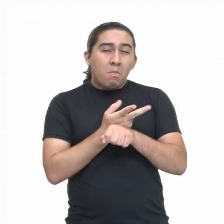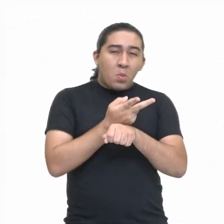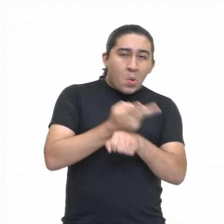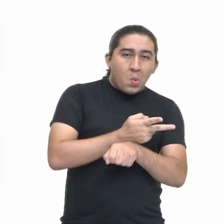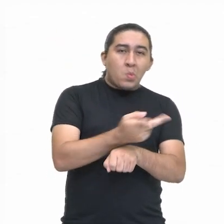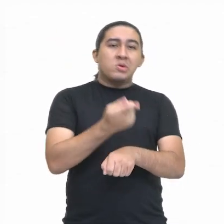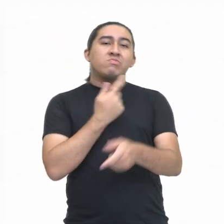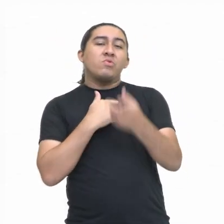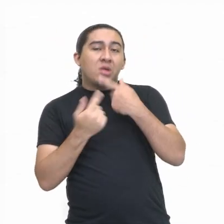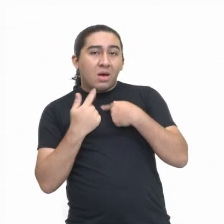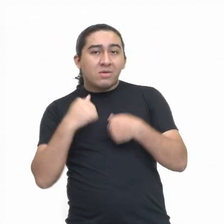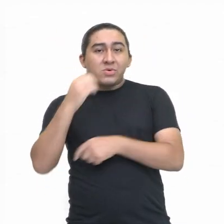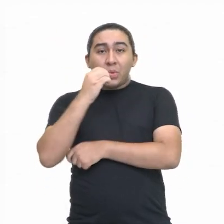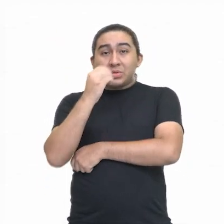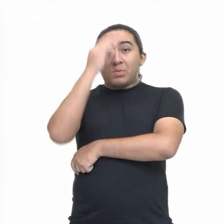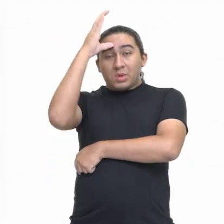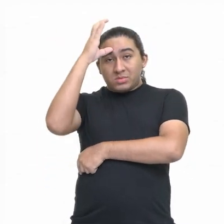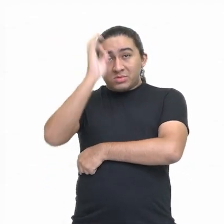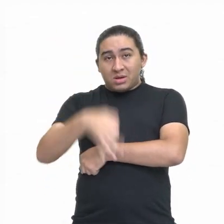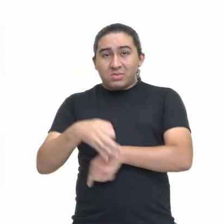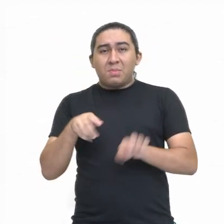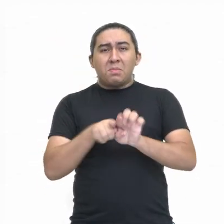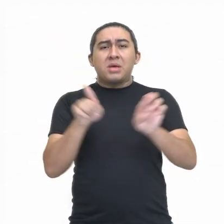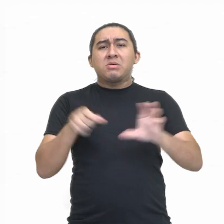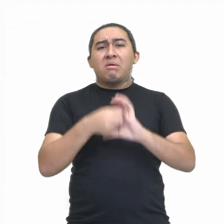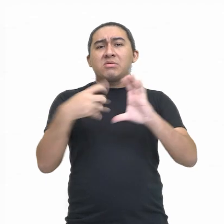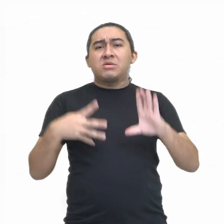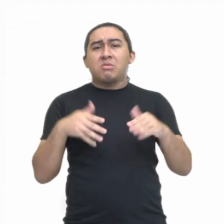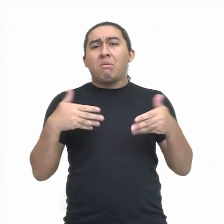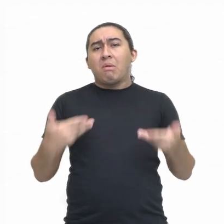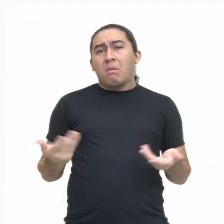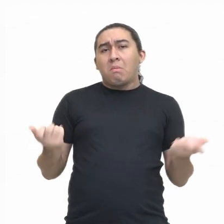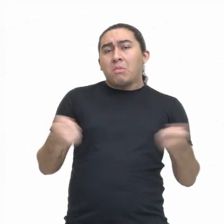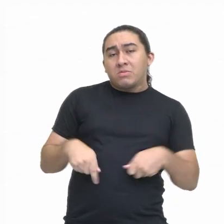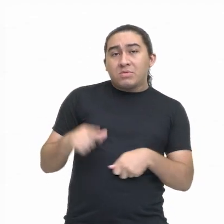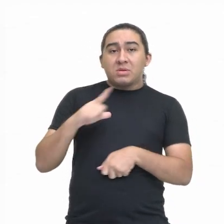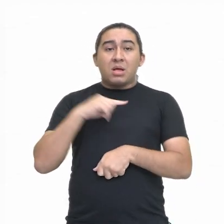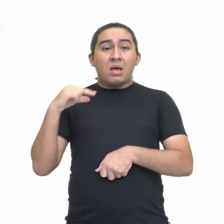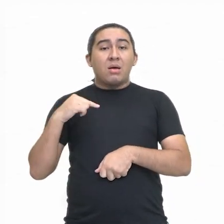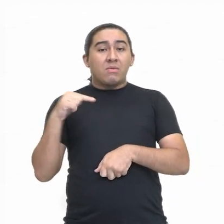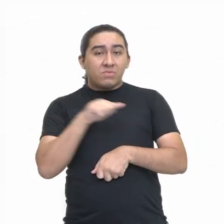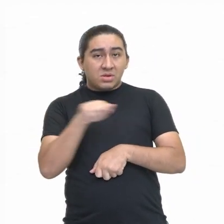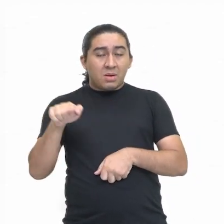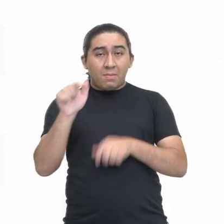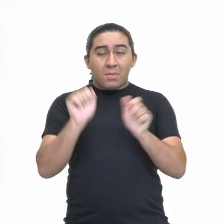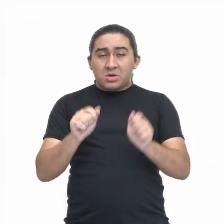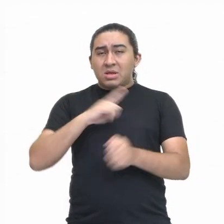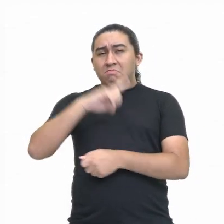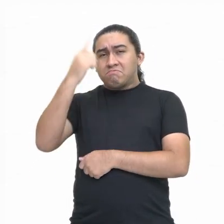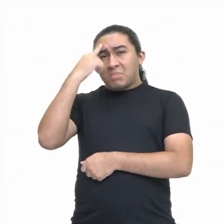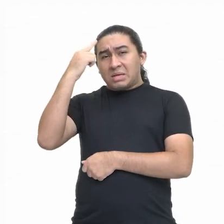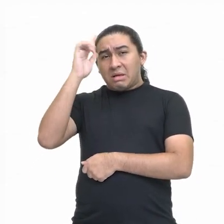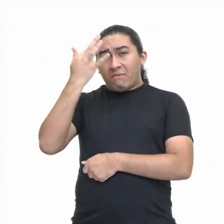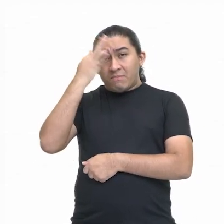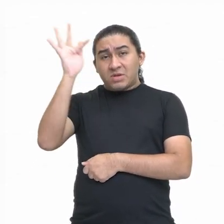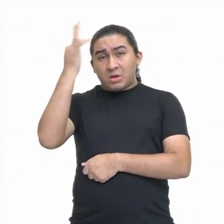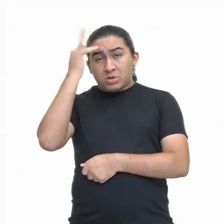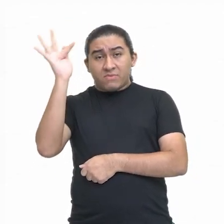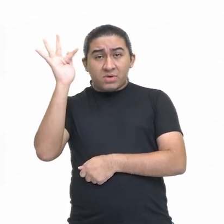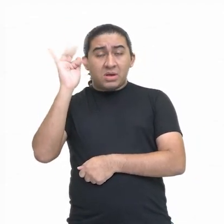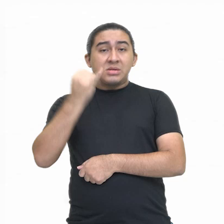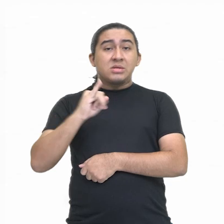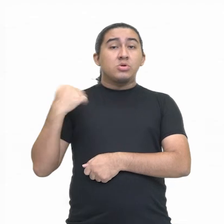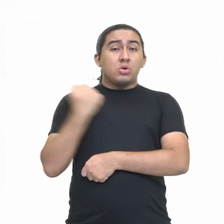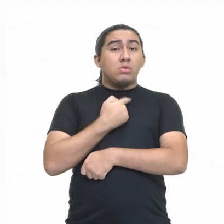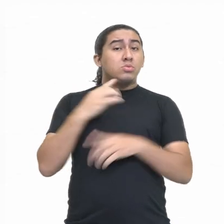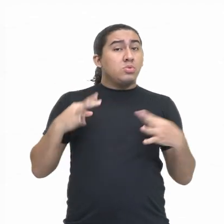o desejo de conhecer. Mas quais são as características, então, para que você possa dizer que isso é um pensamento filosófico, uma vez